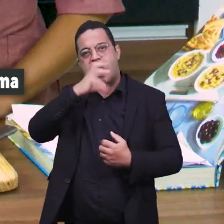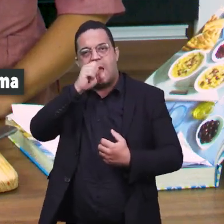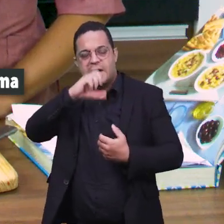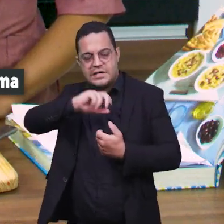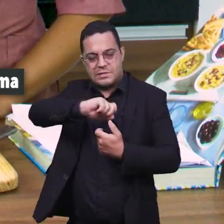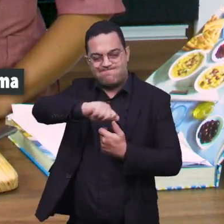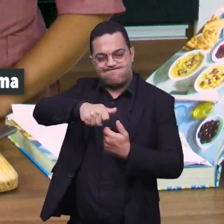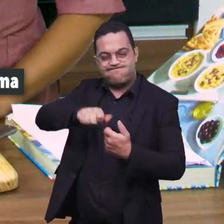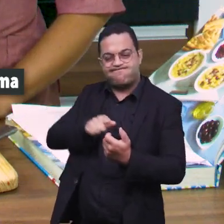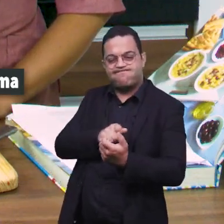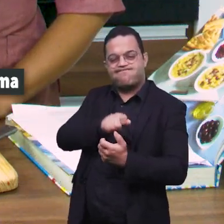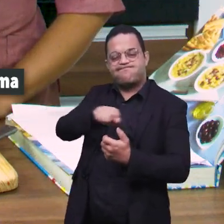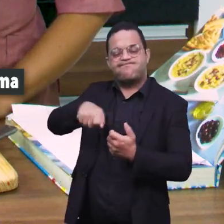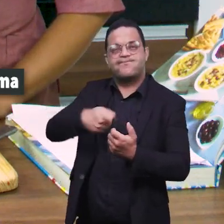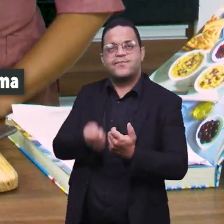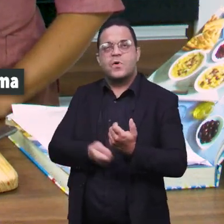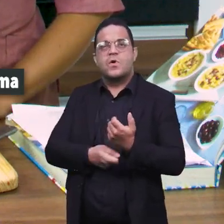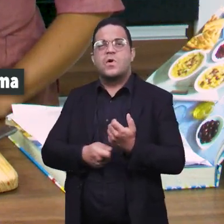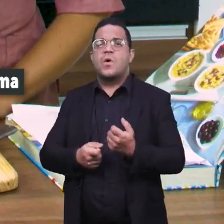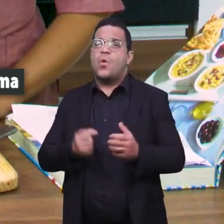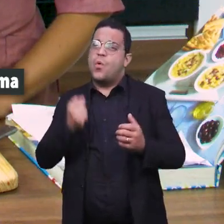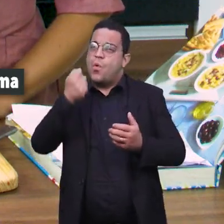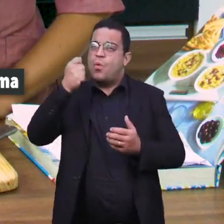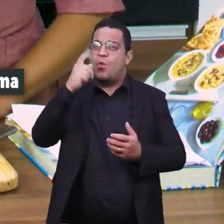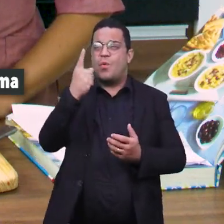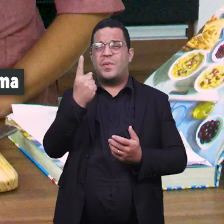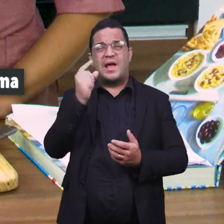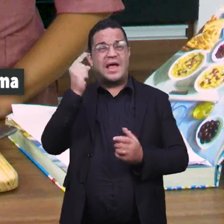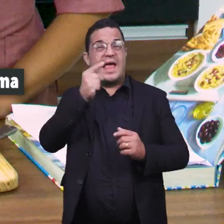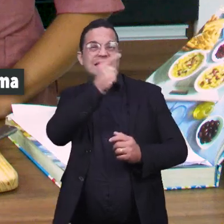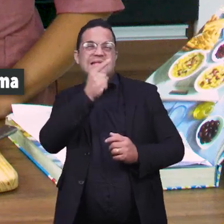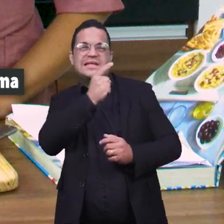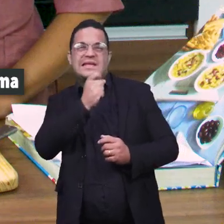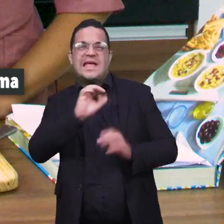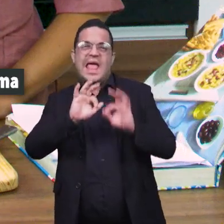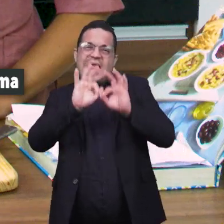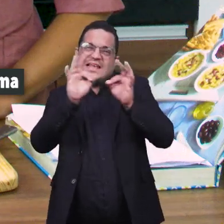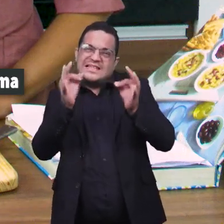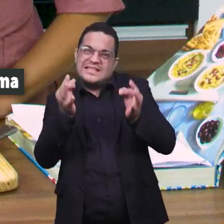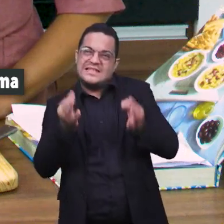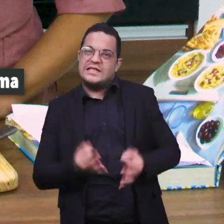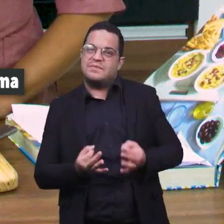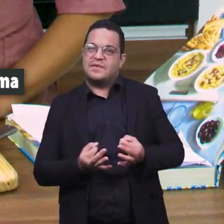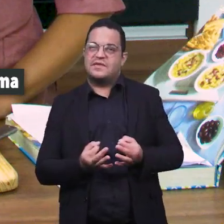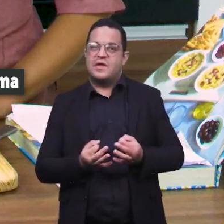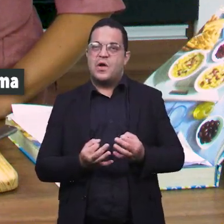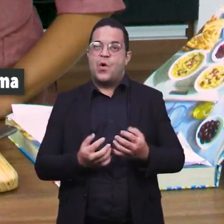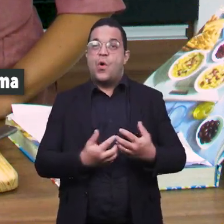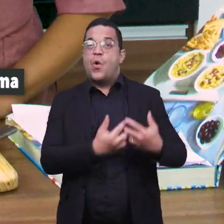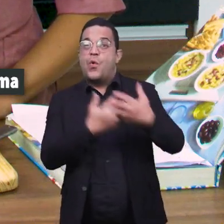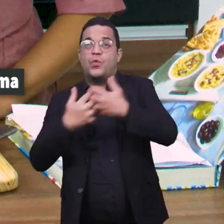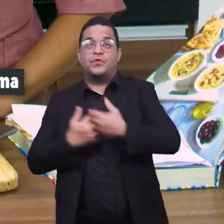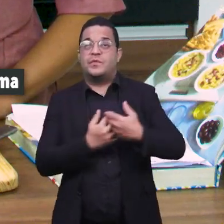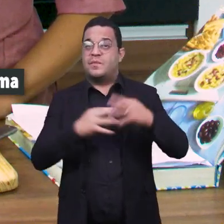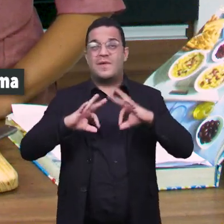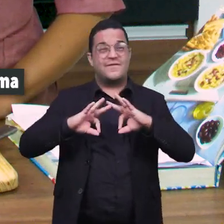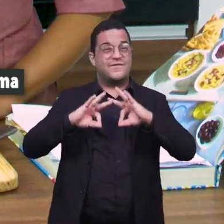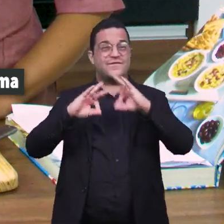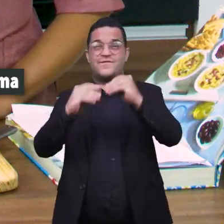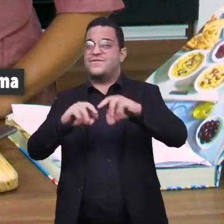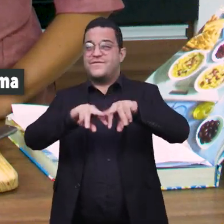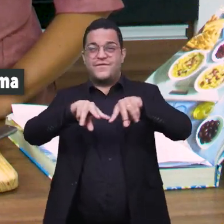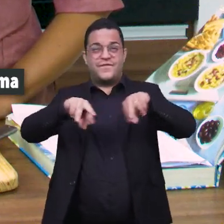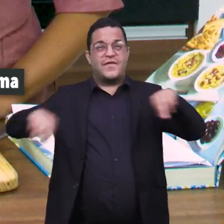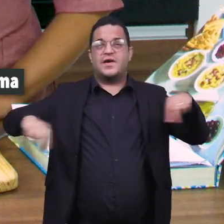a opção em uma faca desse tipo. Gente, a gente tem um monte de marcas excelentes aí no mercado e os valores,